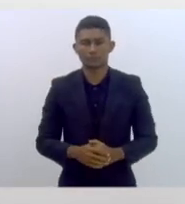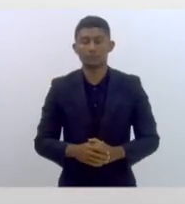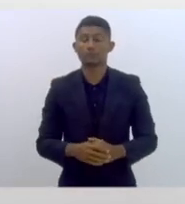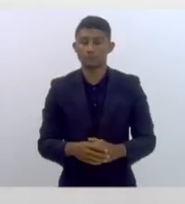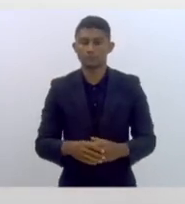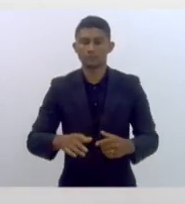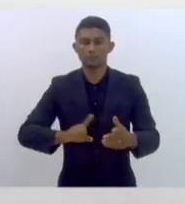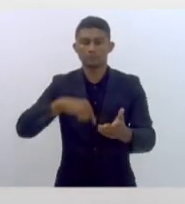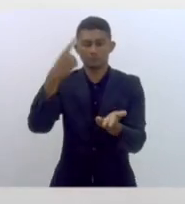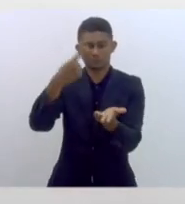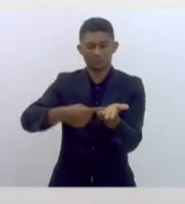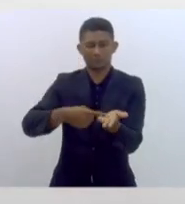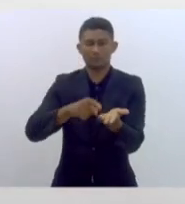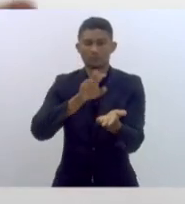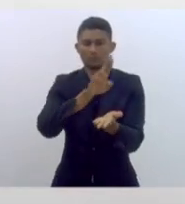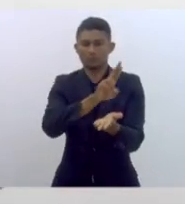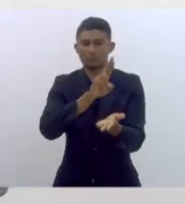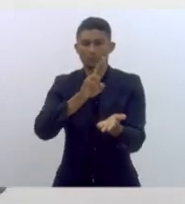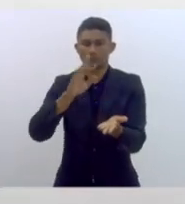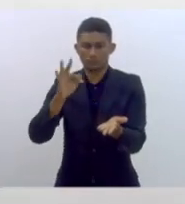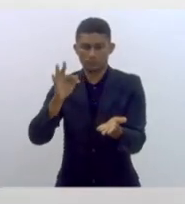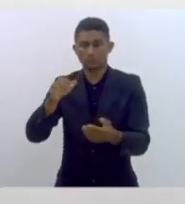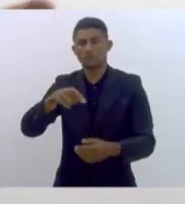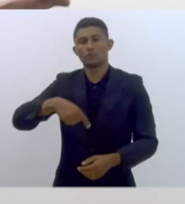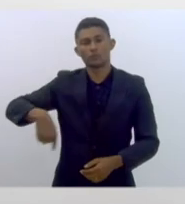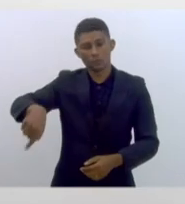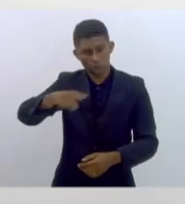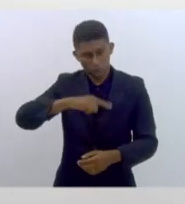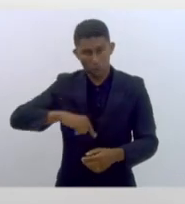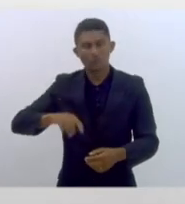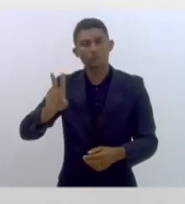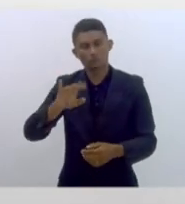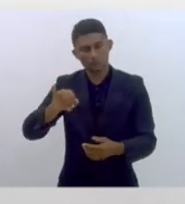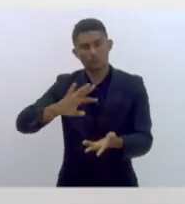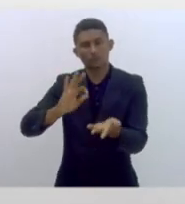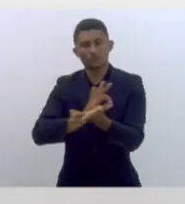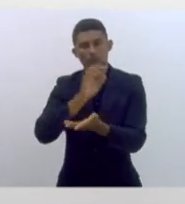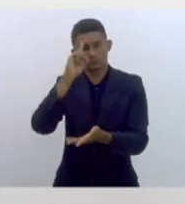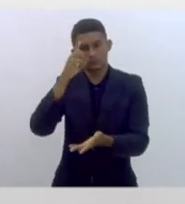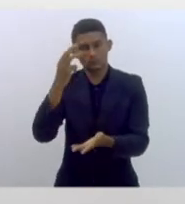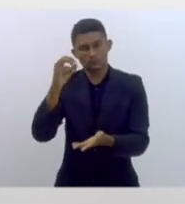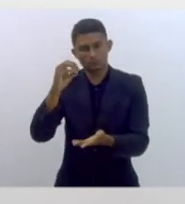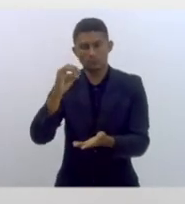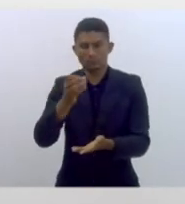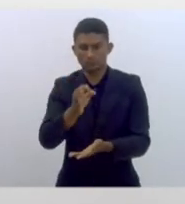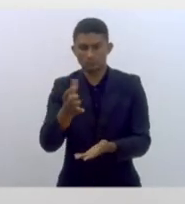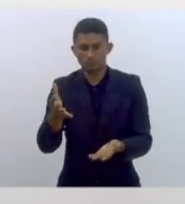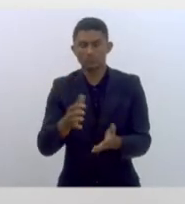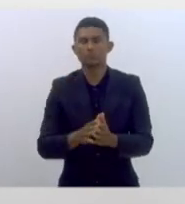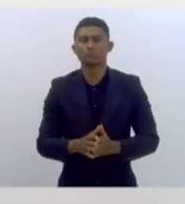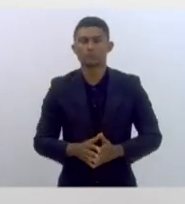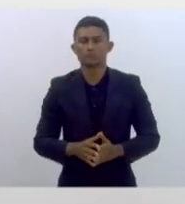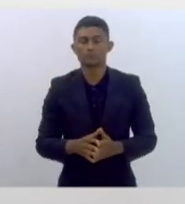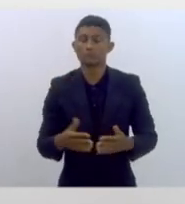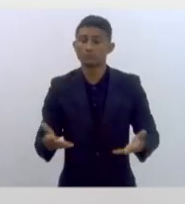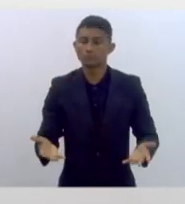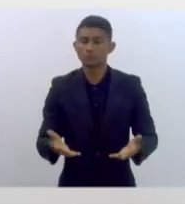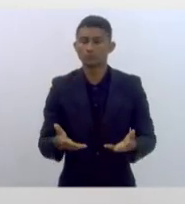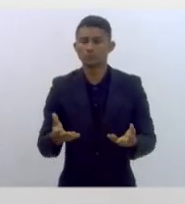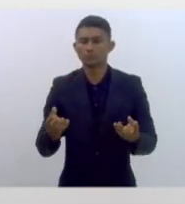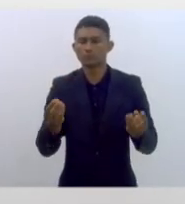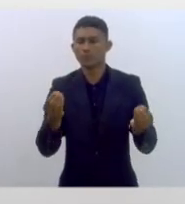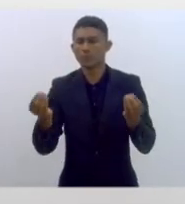de recuperação fiscal que nós estamos ingressando ainda, né, vai ser assinado dia 30, pela informação que nós temos, como